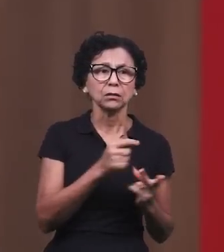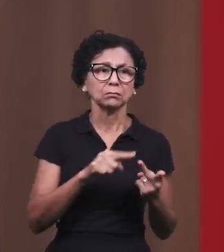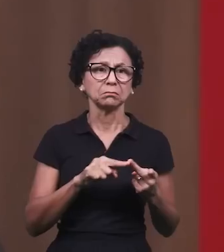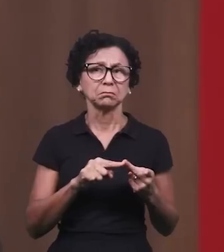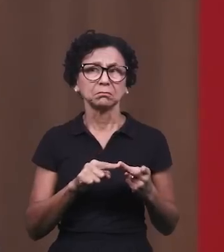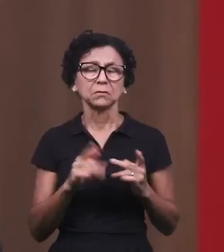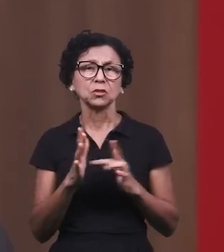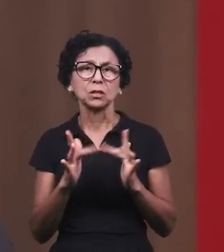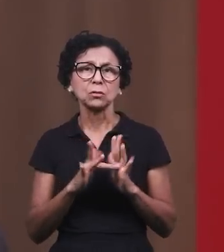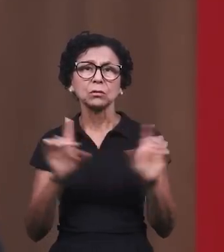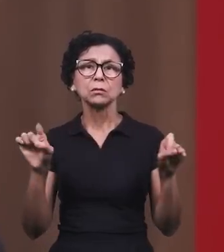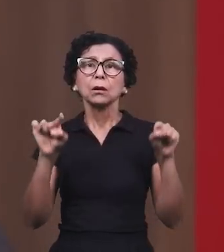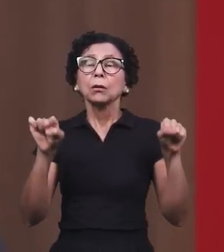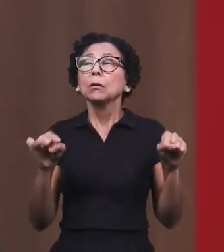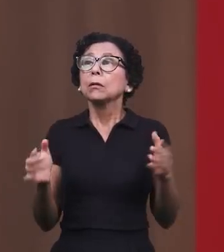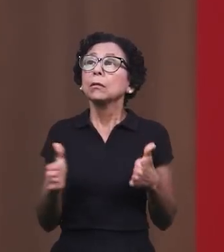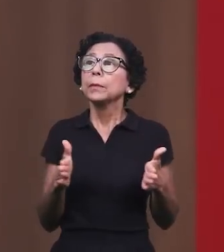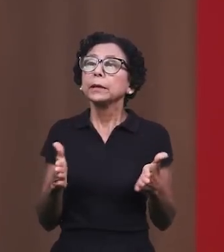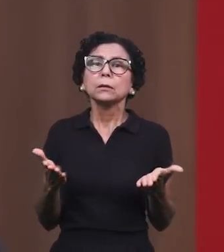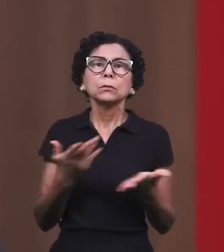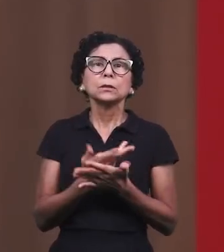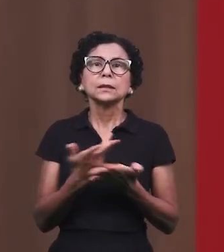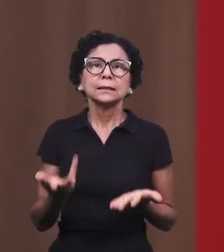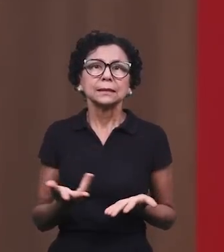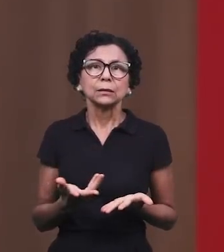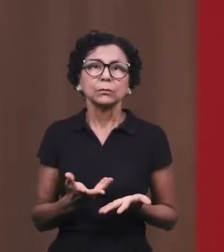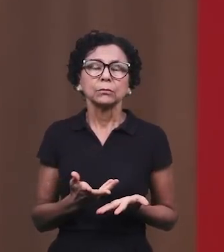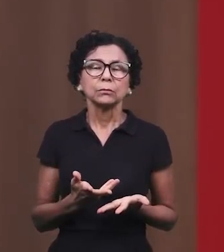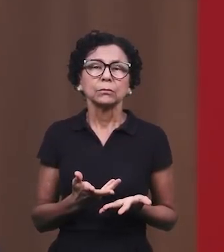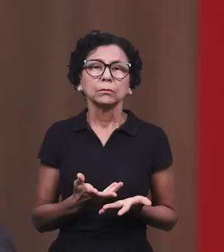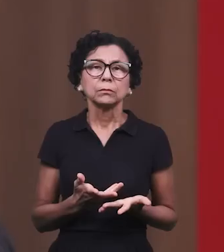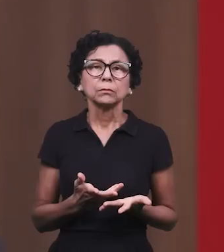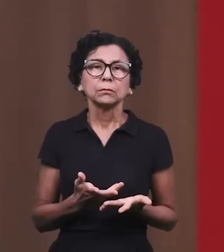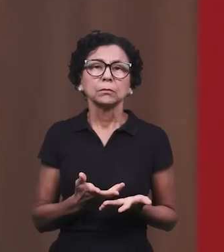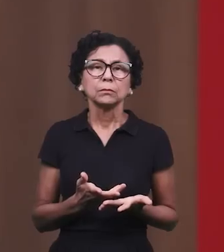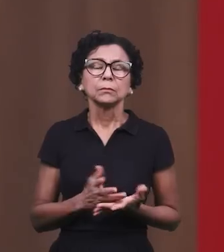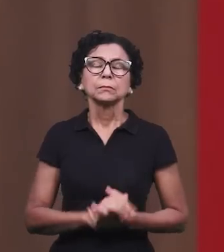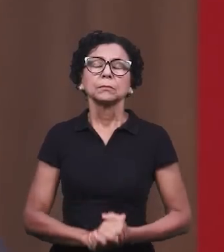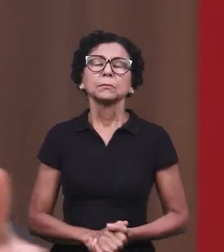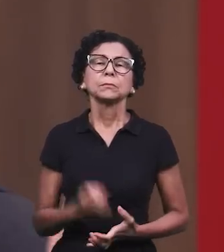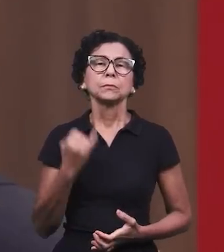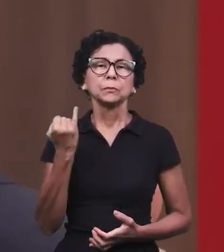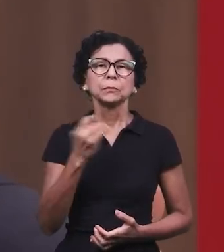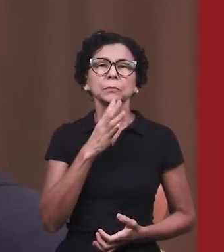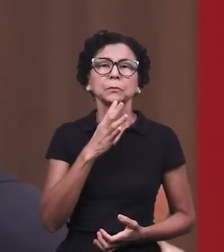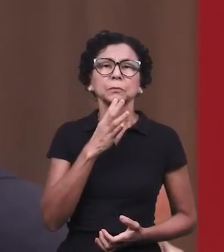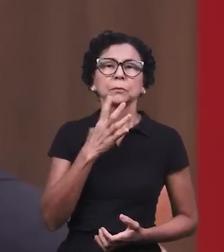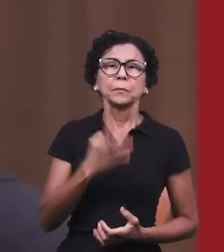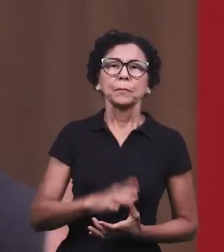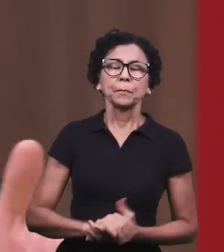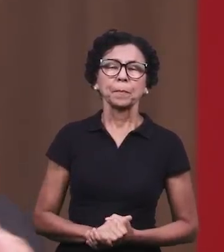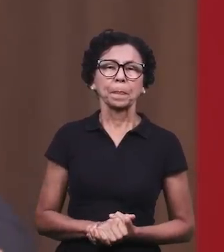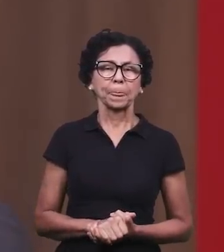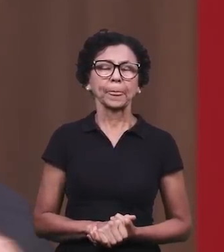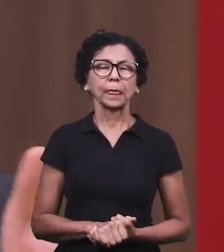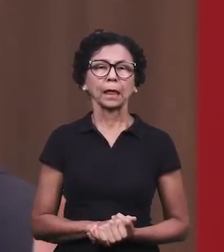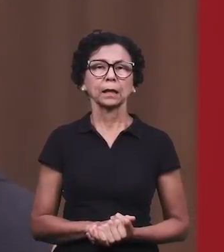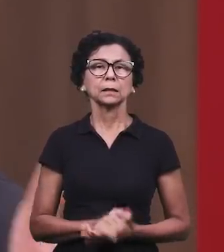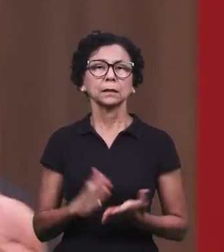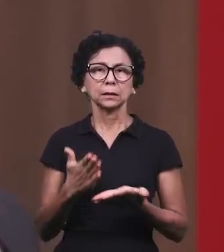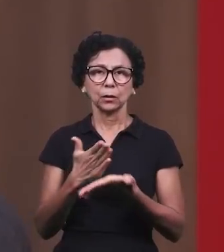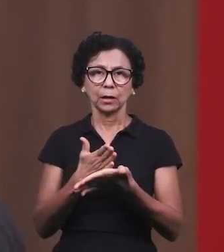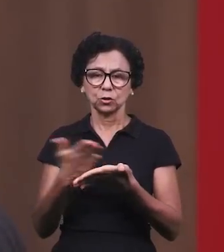Então, esse conhecimento nós precisamos ter. E temos condição disso. Então, nós vemos a Bíblia, a divisão dela,